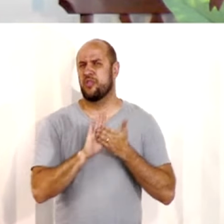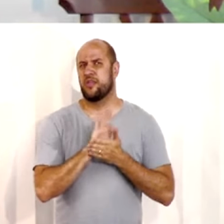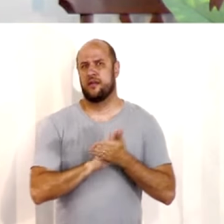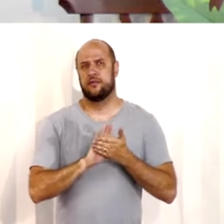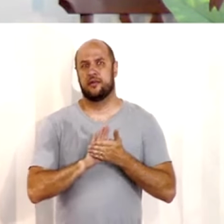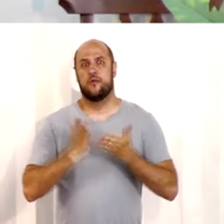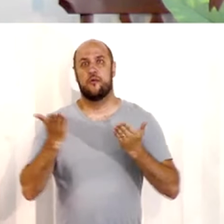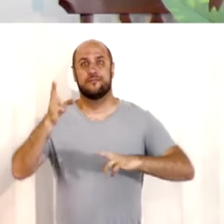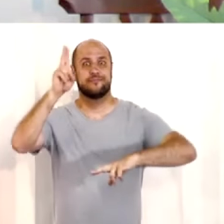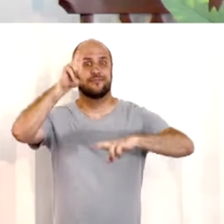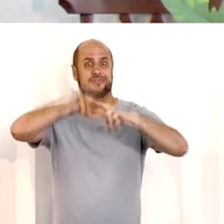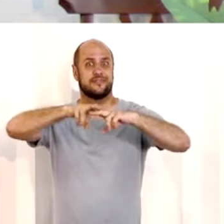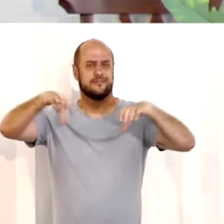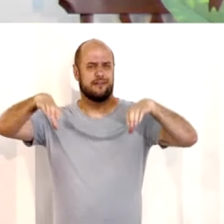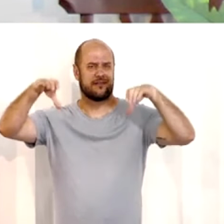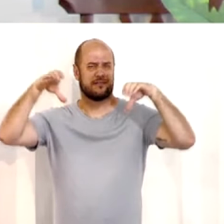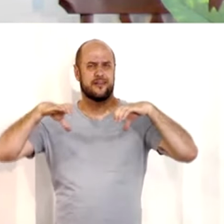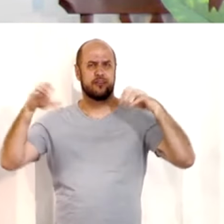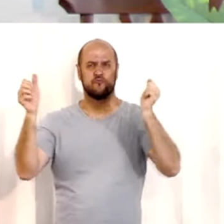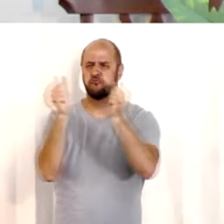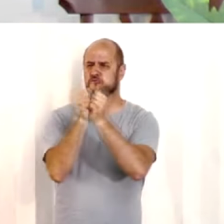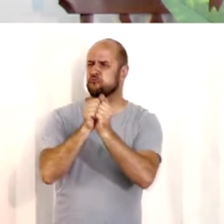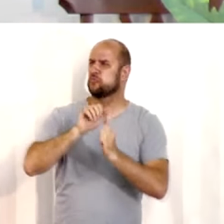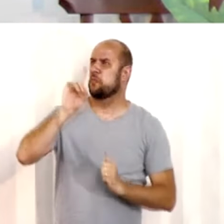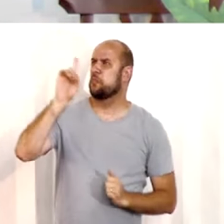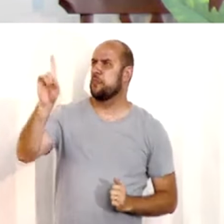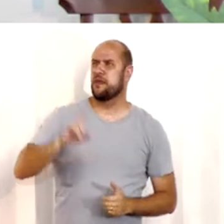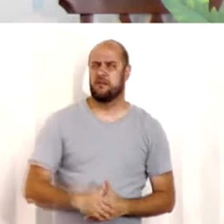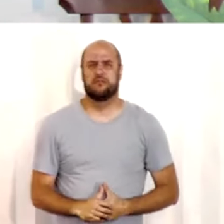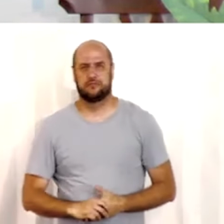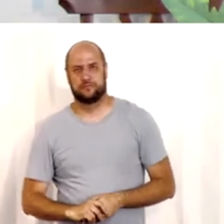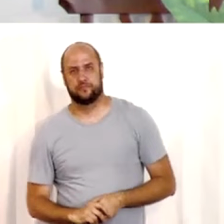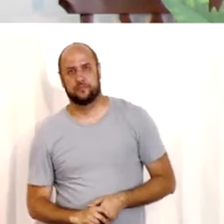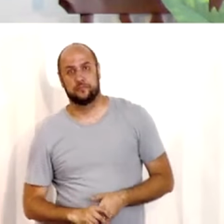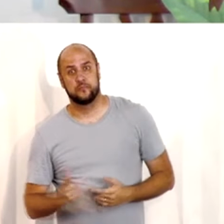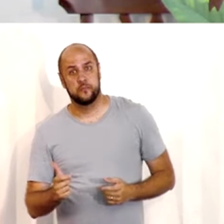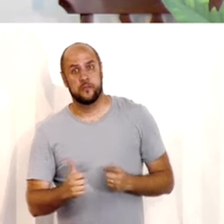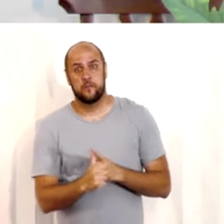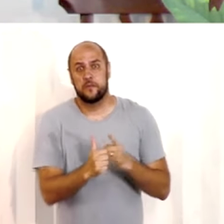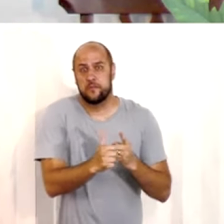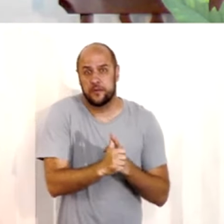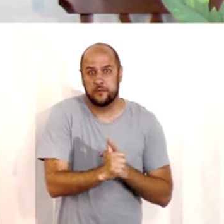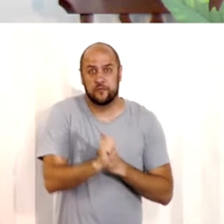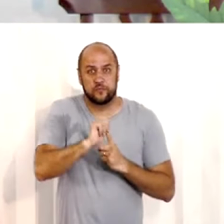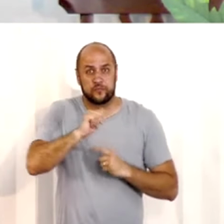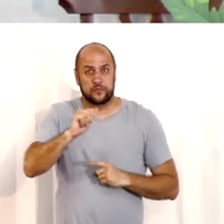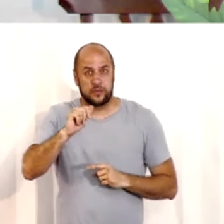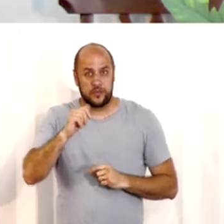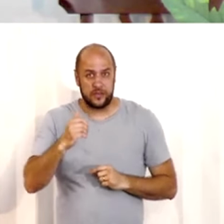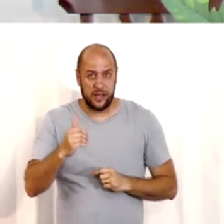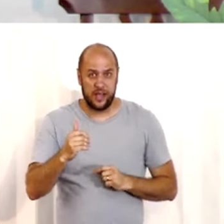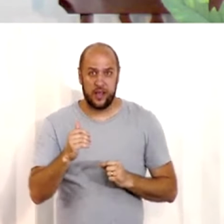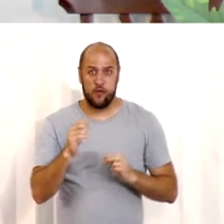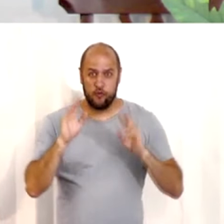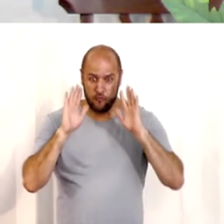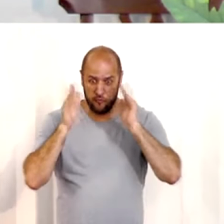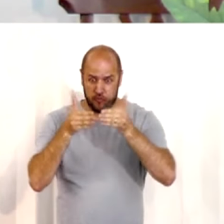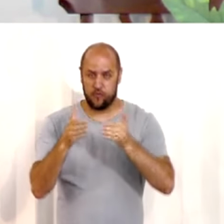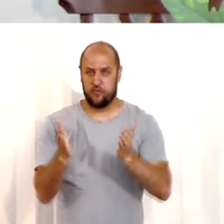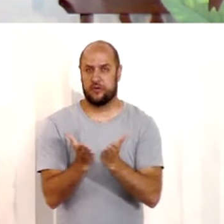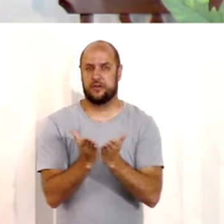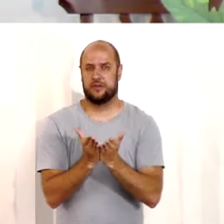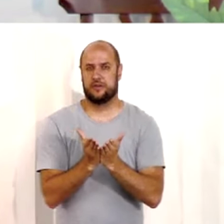sentado à destra do trono de Deus. Então, se a primeira ênfase da carreira do cristão é correr com perseverança,